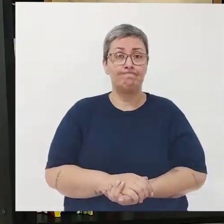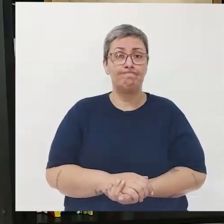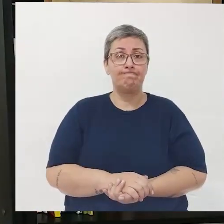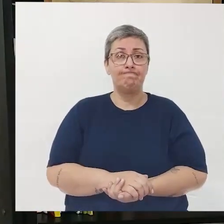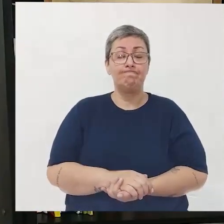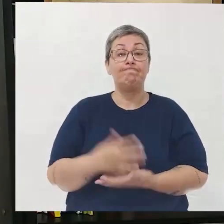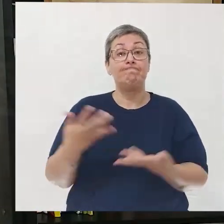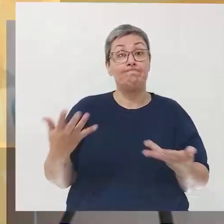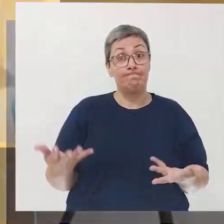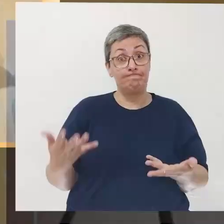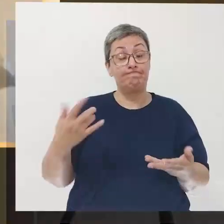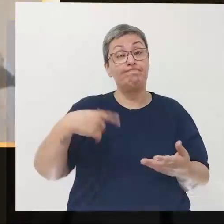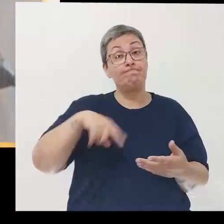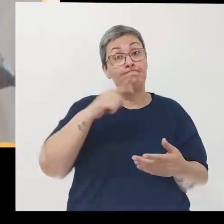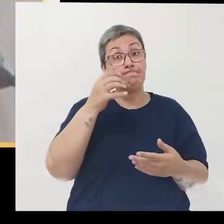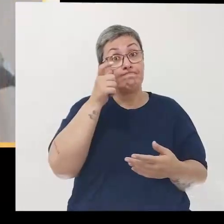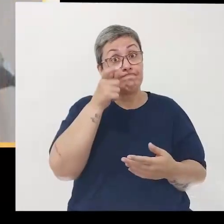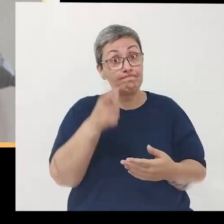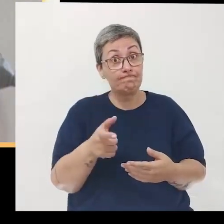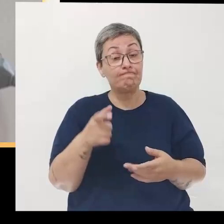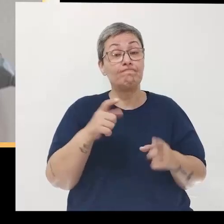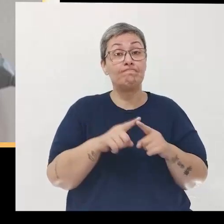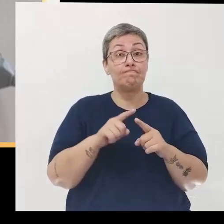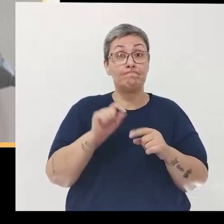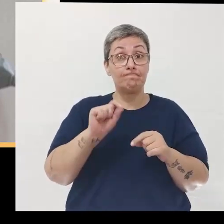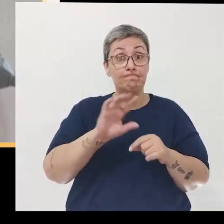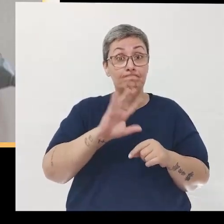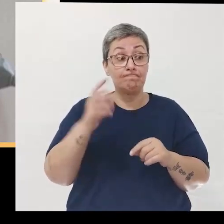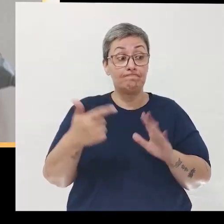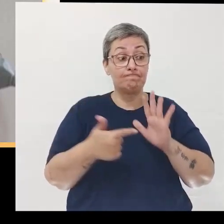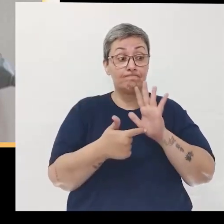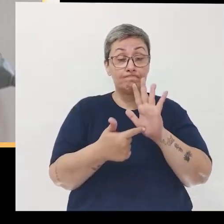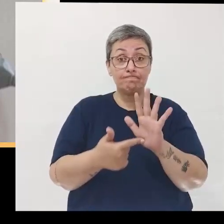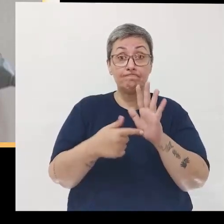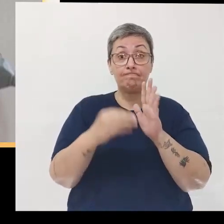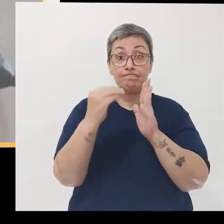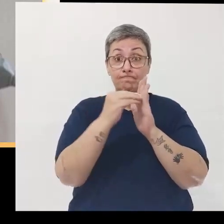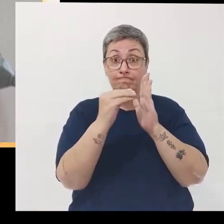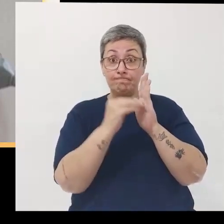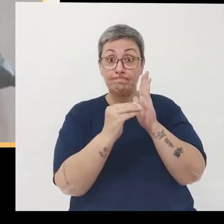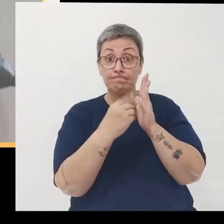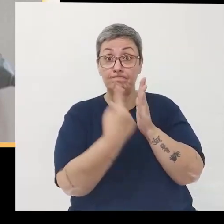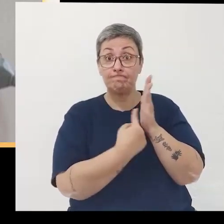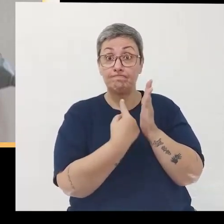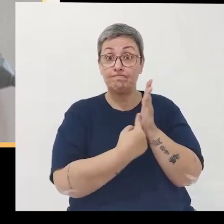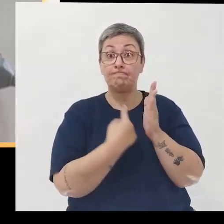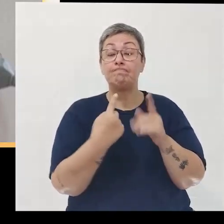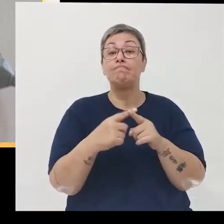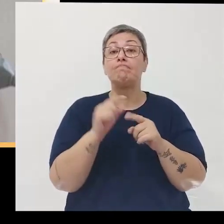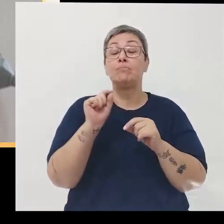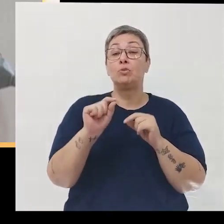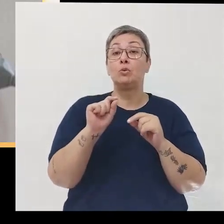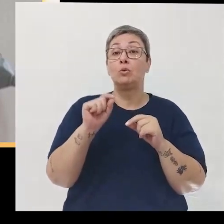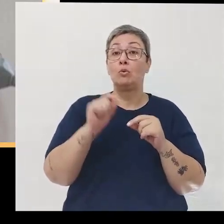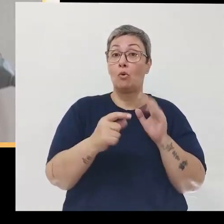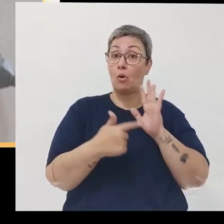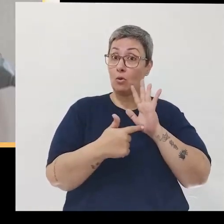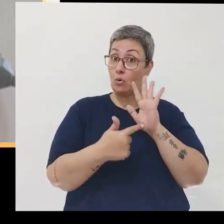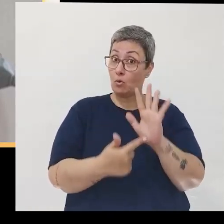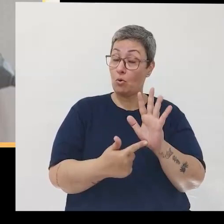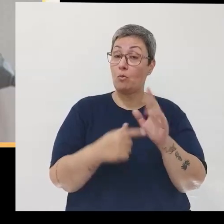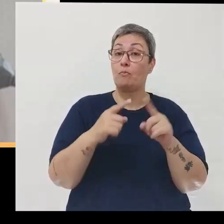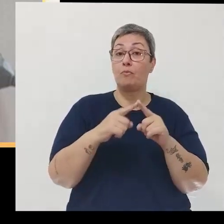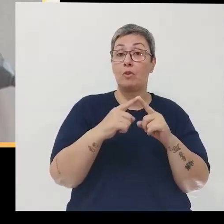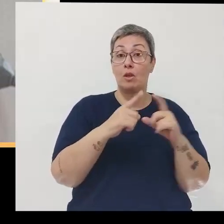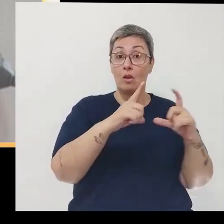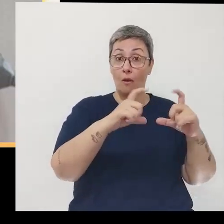perigo? Então, observe as situações apresentadas e registre no seu caderno. Eu estou